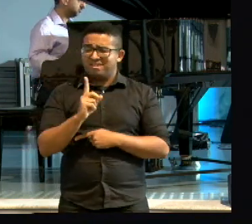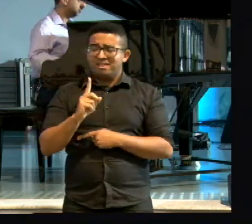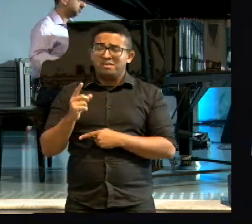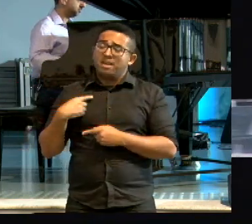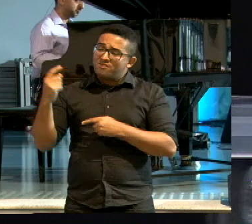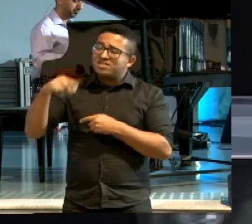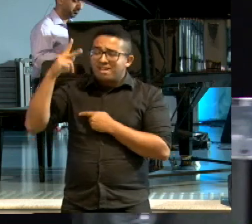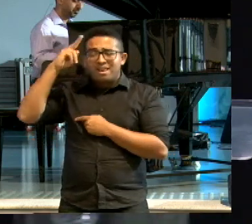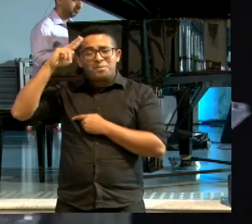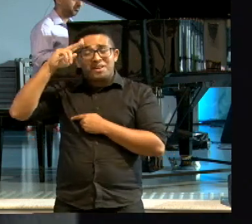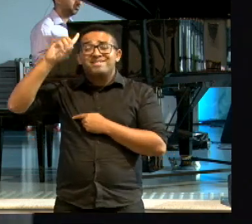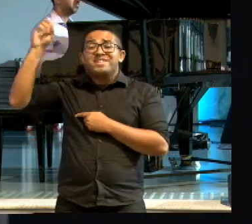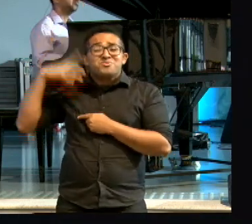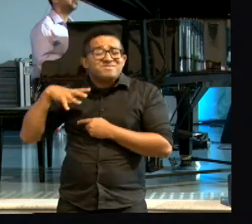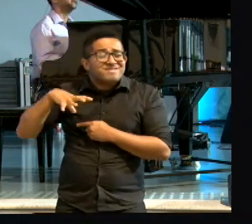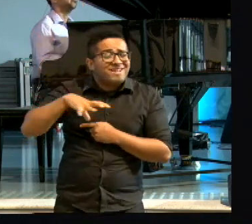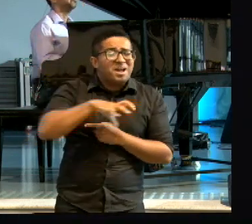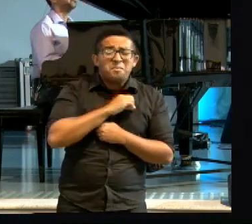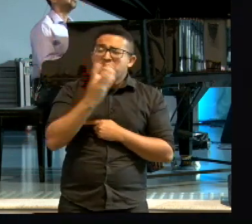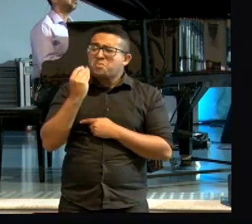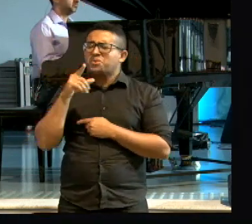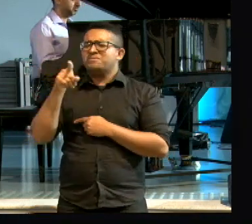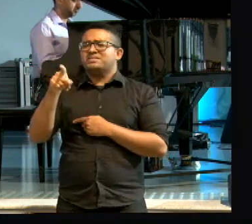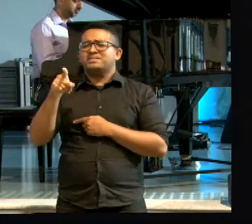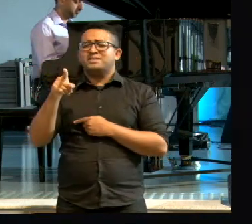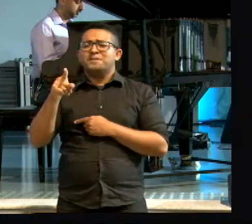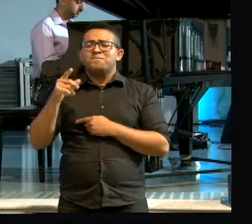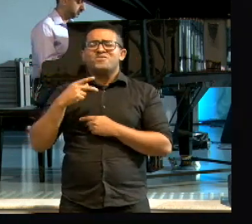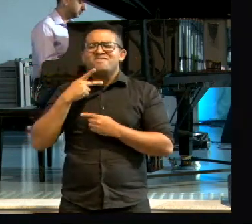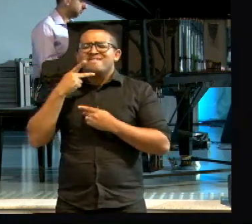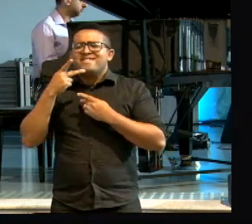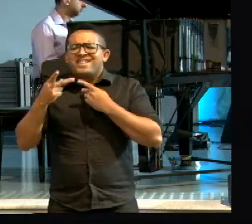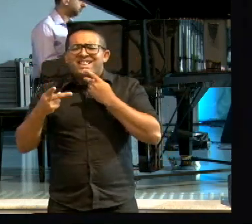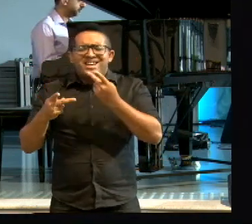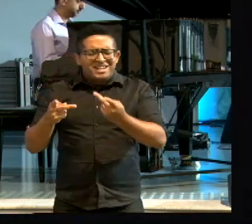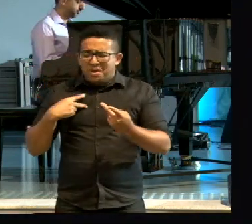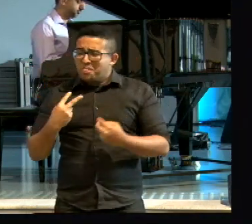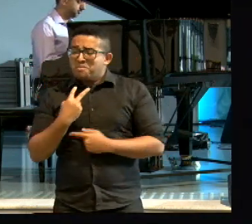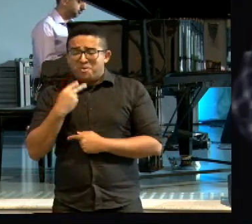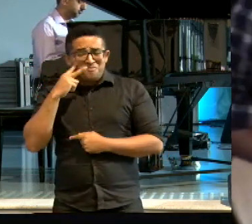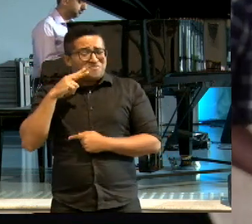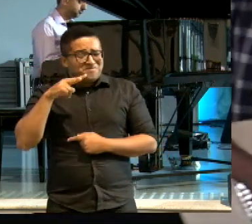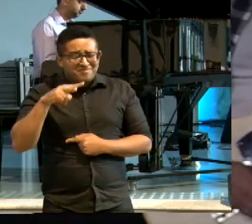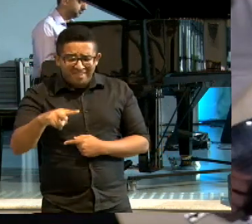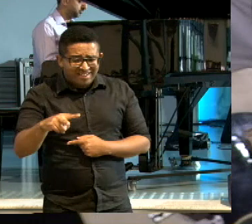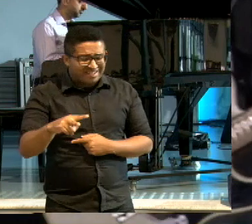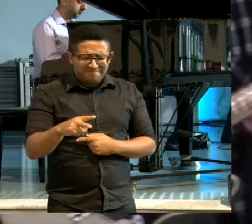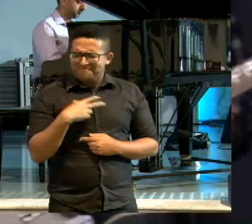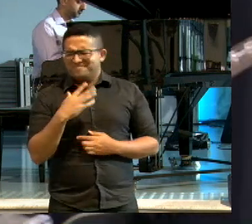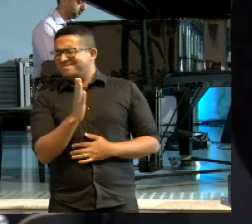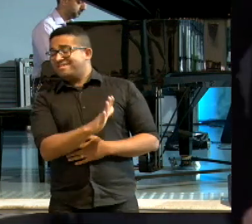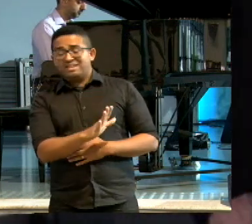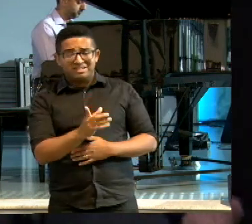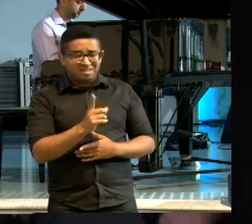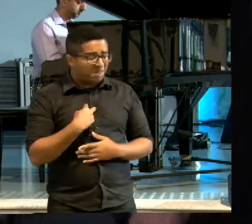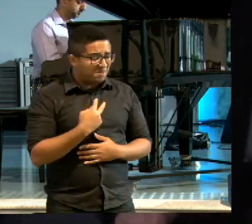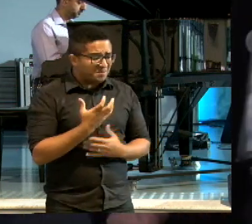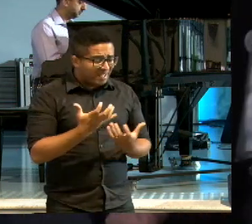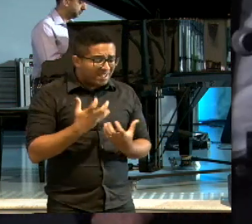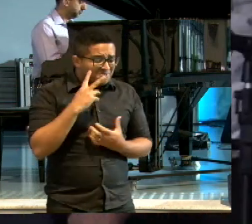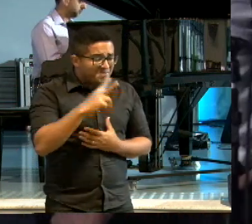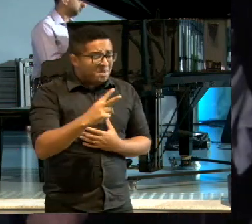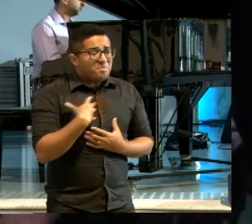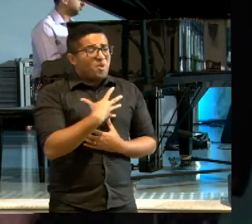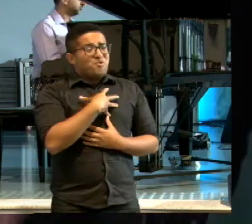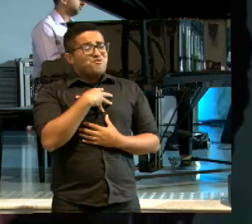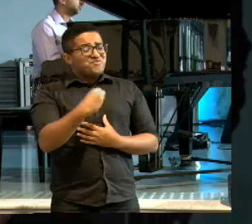lembrar que o seu Pai Celeste te ama tanto, a ponto de dizer: eu não posso assistir indiferente os meus filhos escolherem